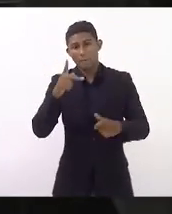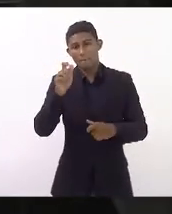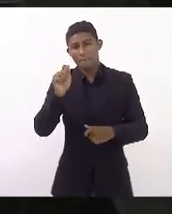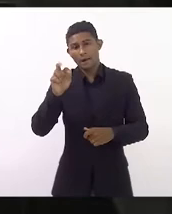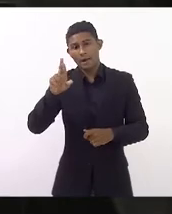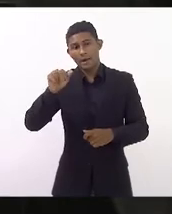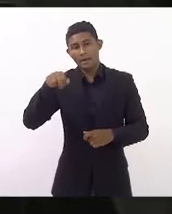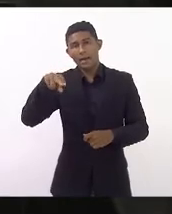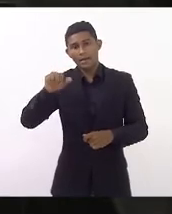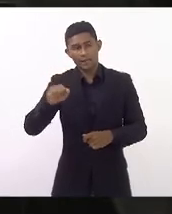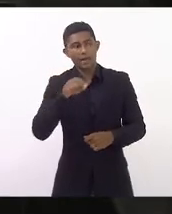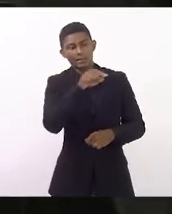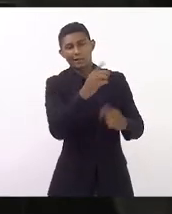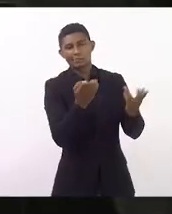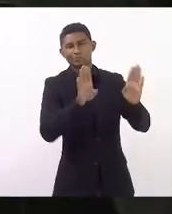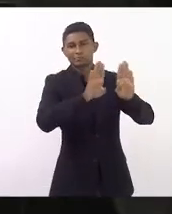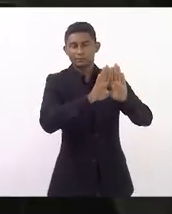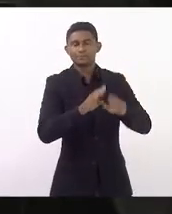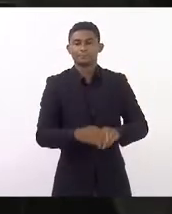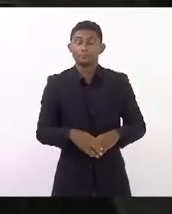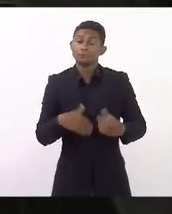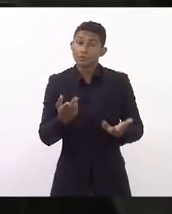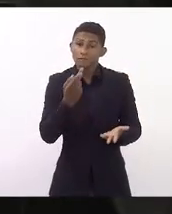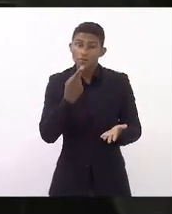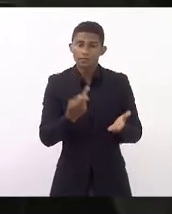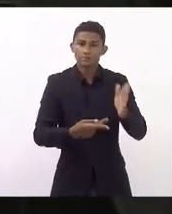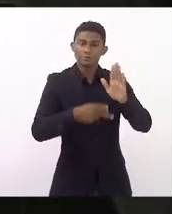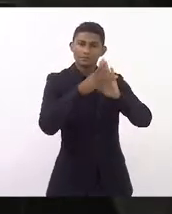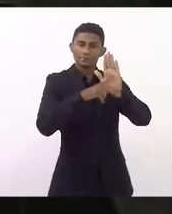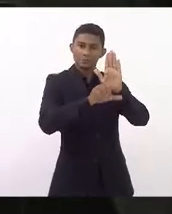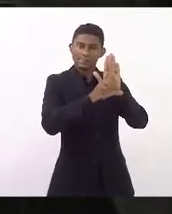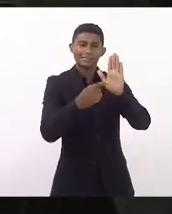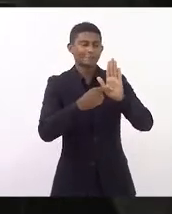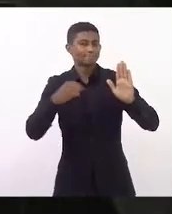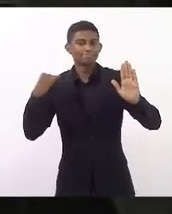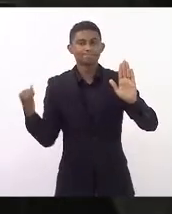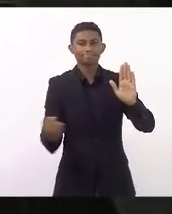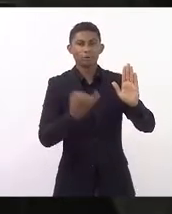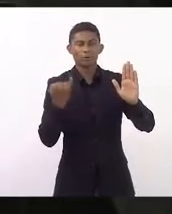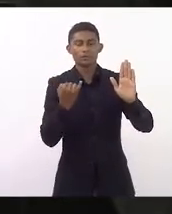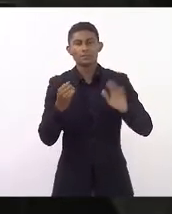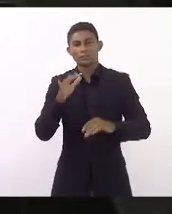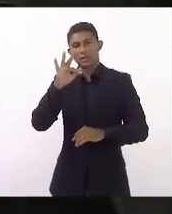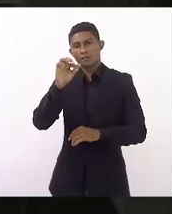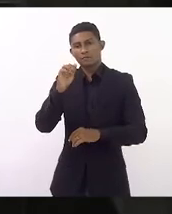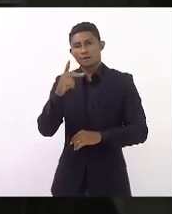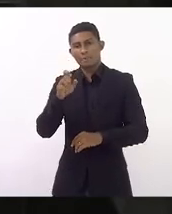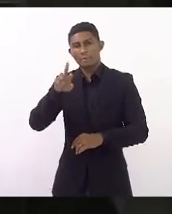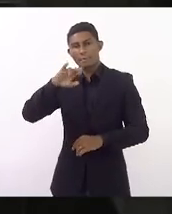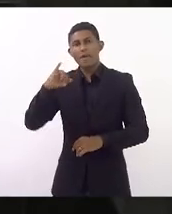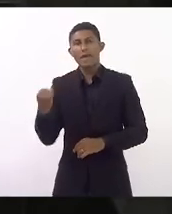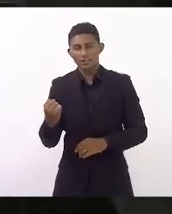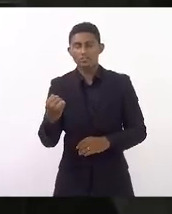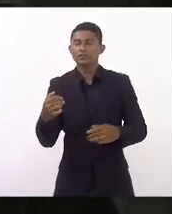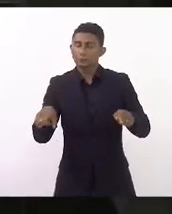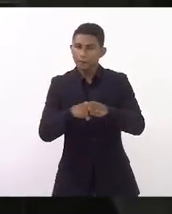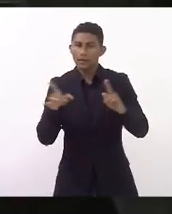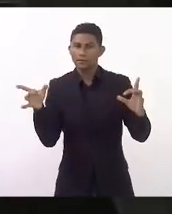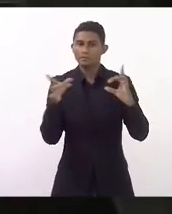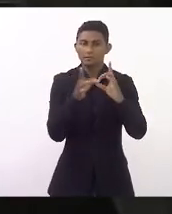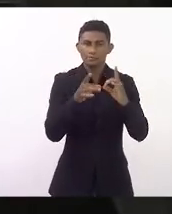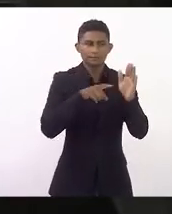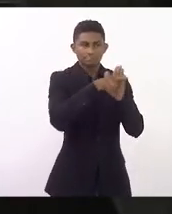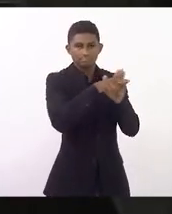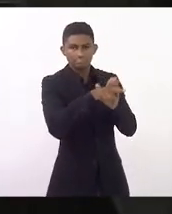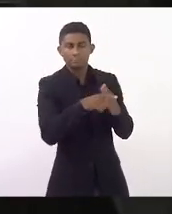a importância de envolver a Faperge como indutora da pesquisa sobre fertilizantes, a importância de termos um fundo soberano sendo